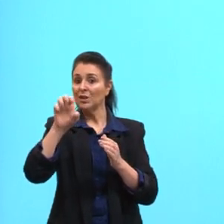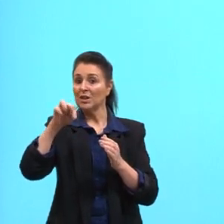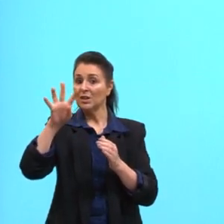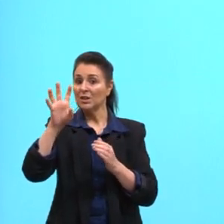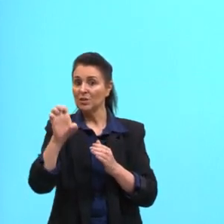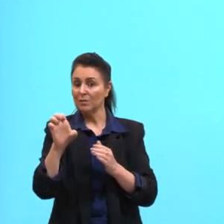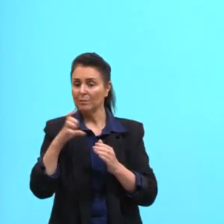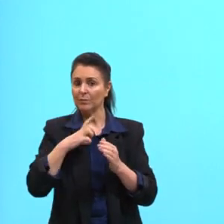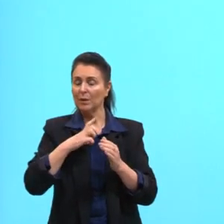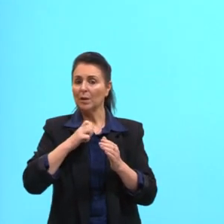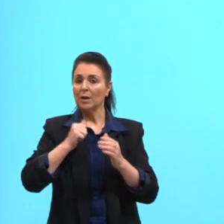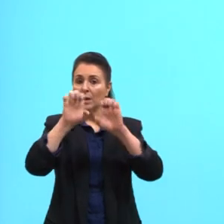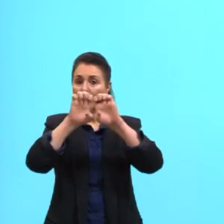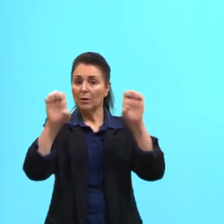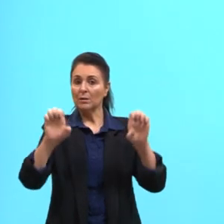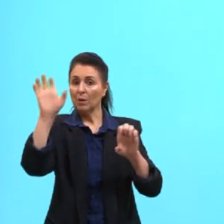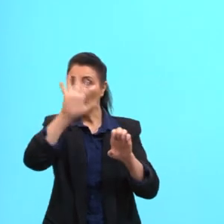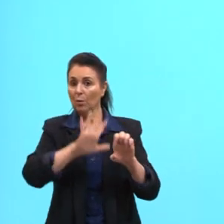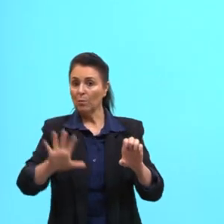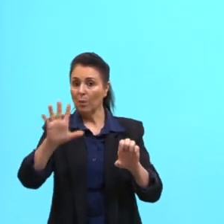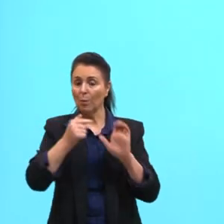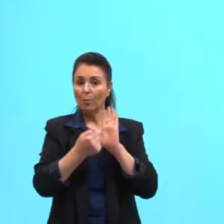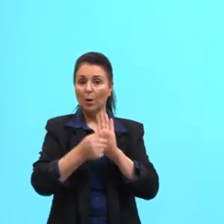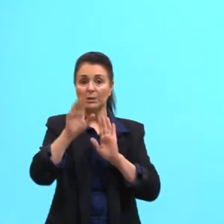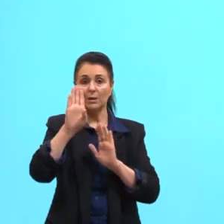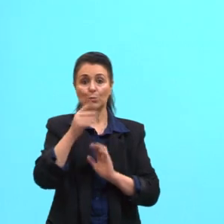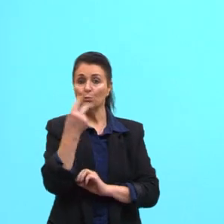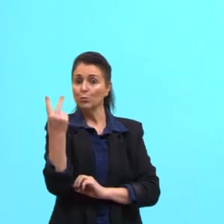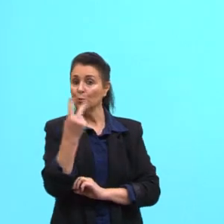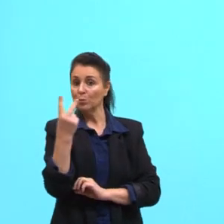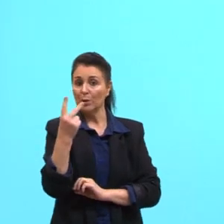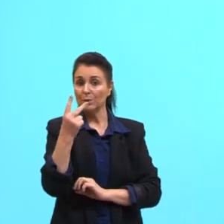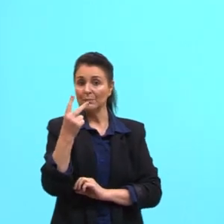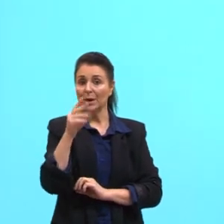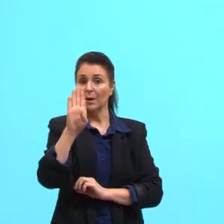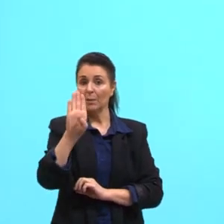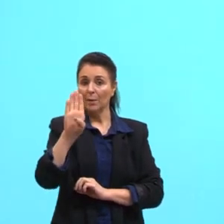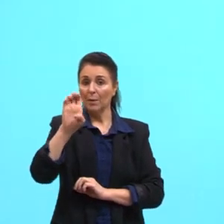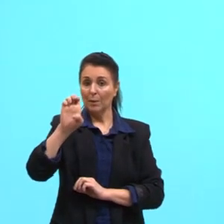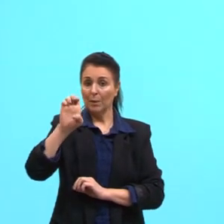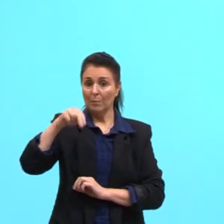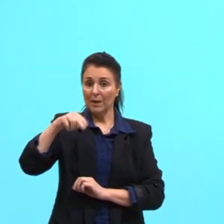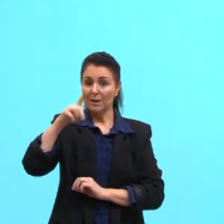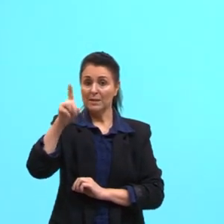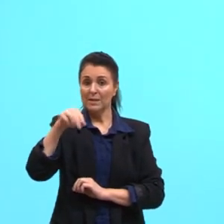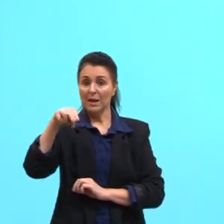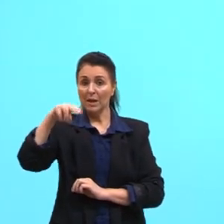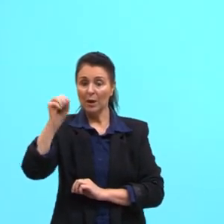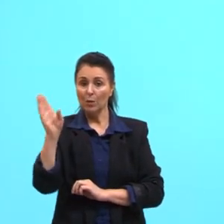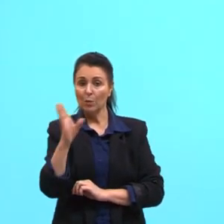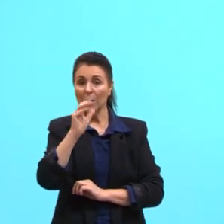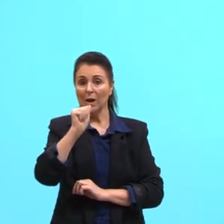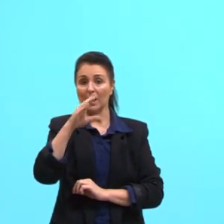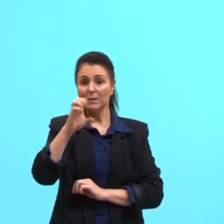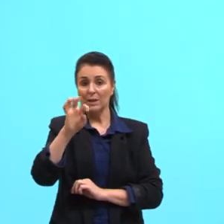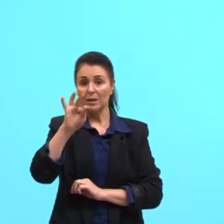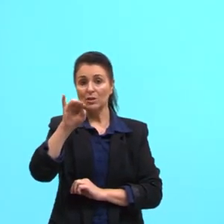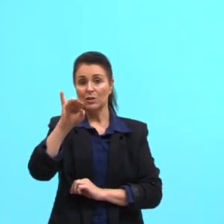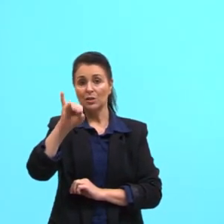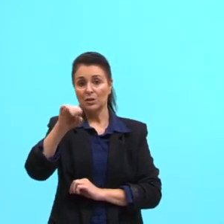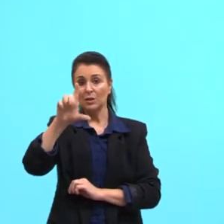a equação Global apresenta só o benzeno e O acetileno né porque o ferro ele entra como catalisador entra não entra na